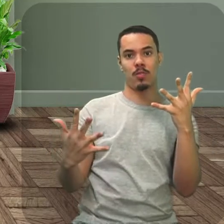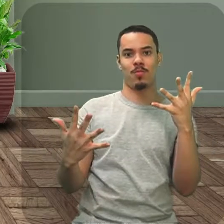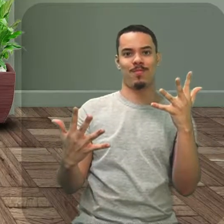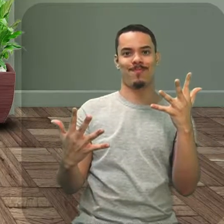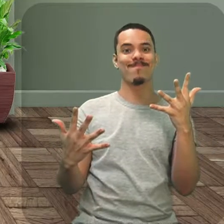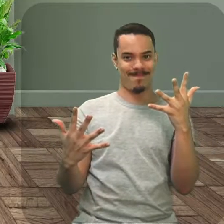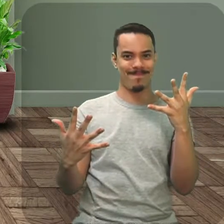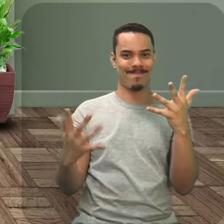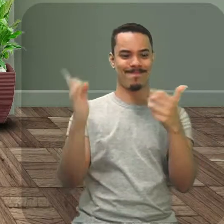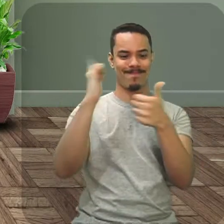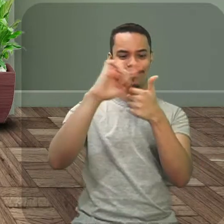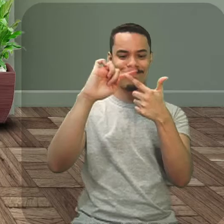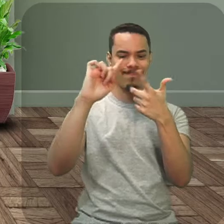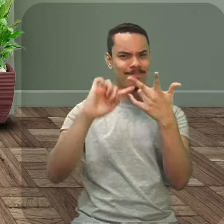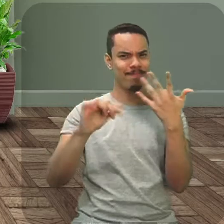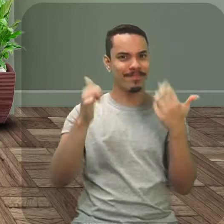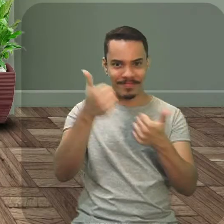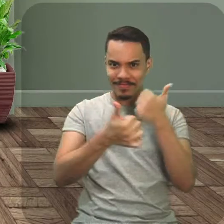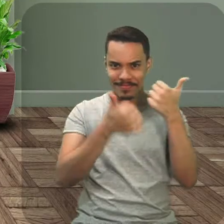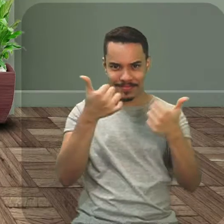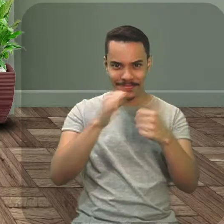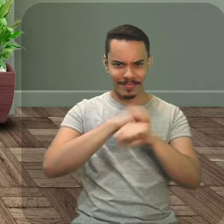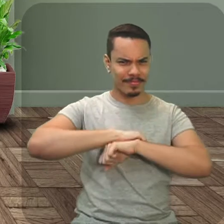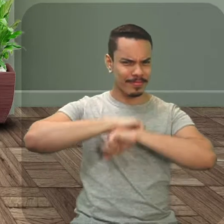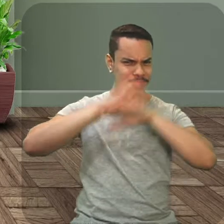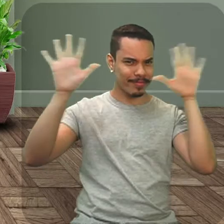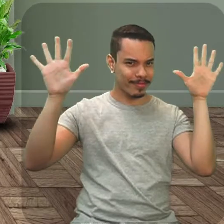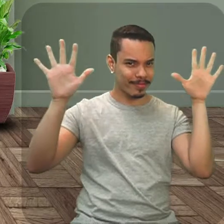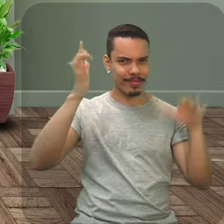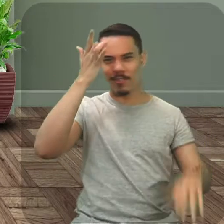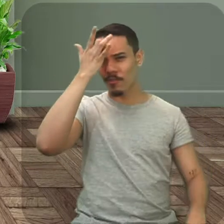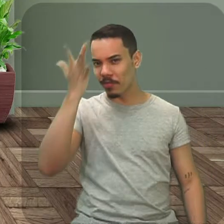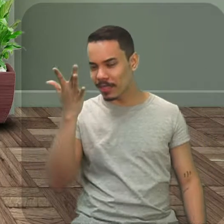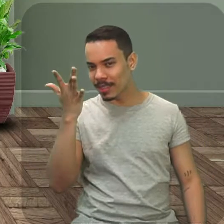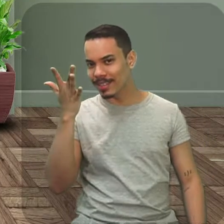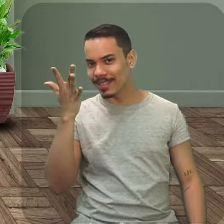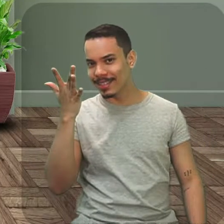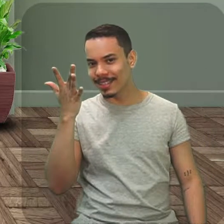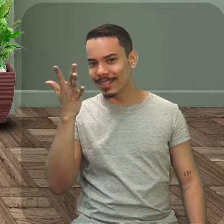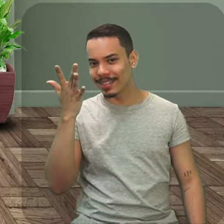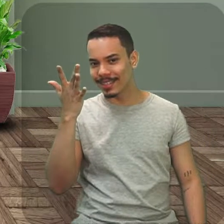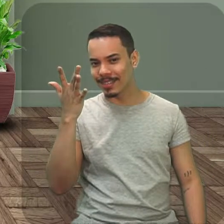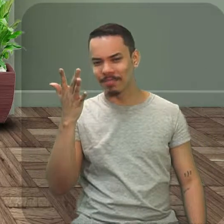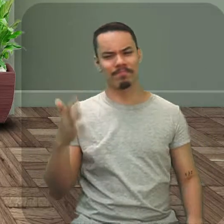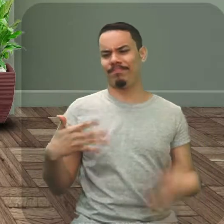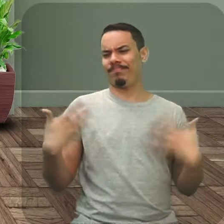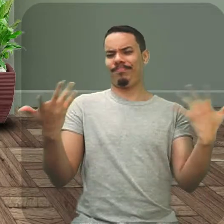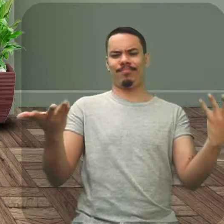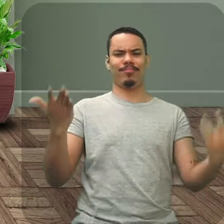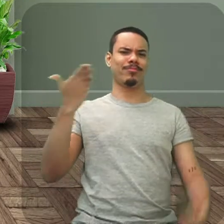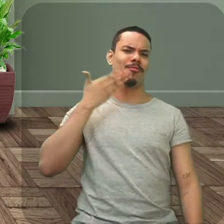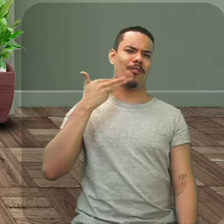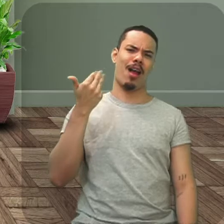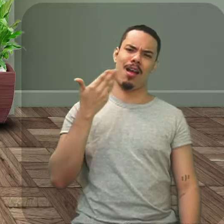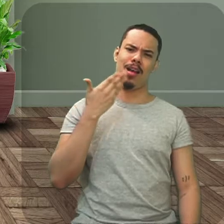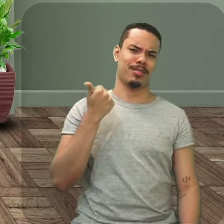explicação belezinha a passo em cima